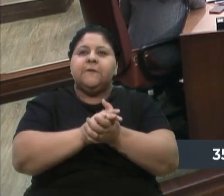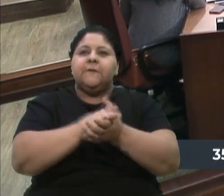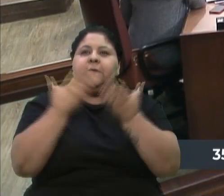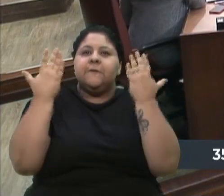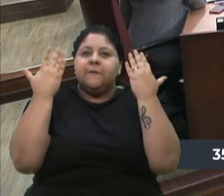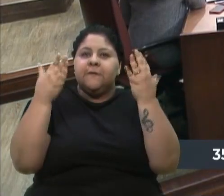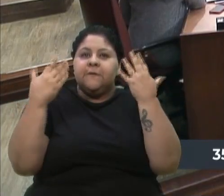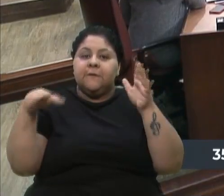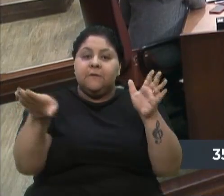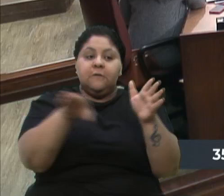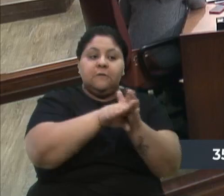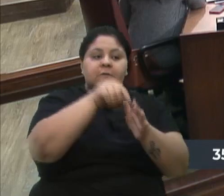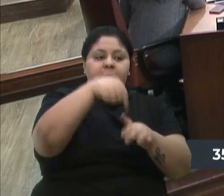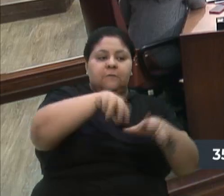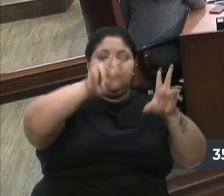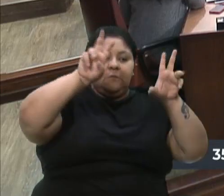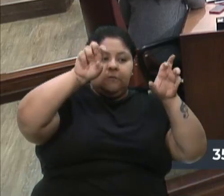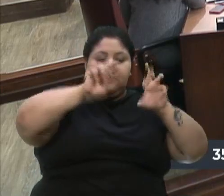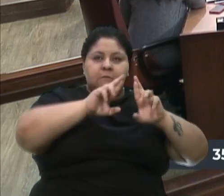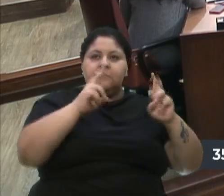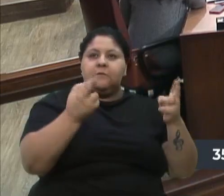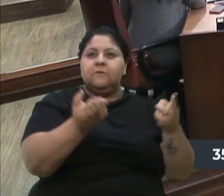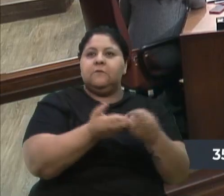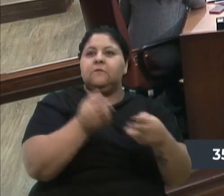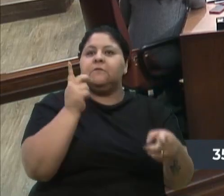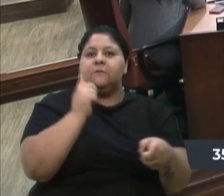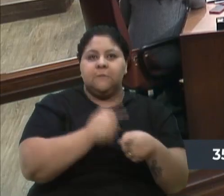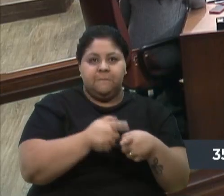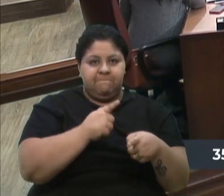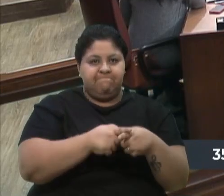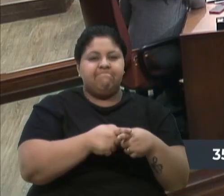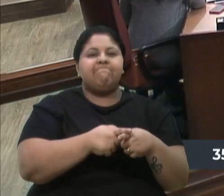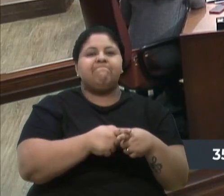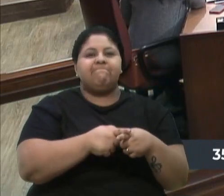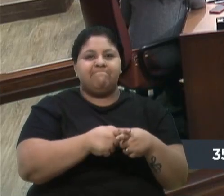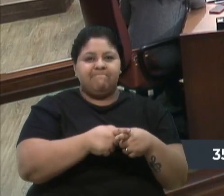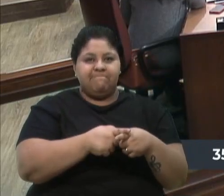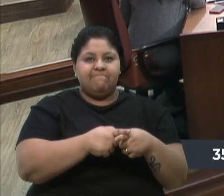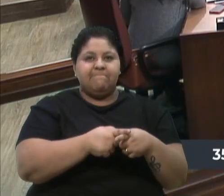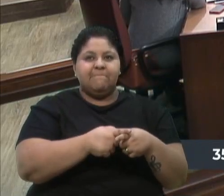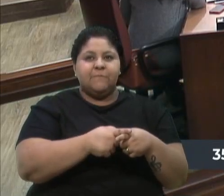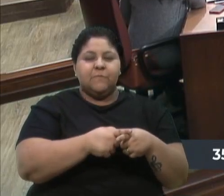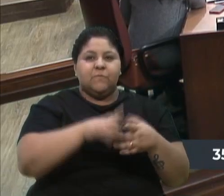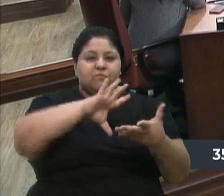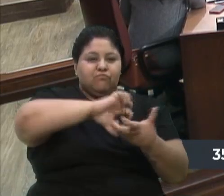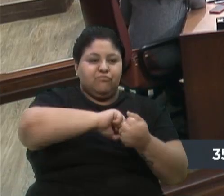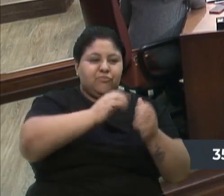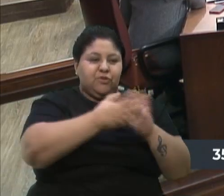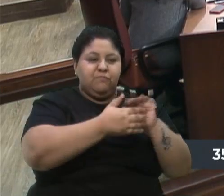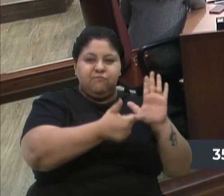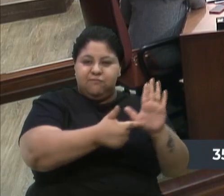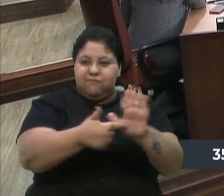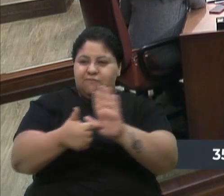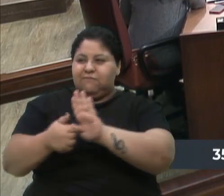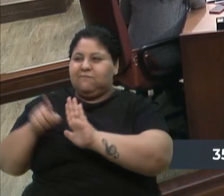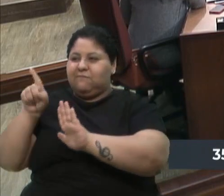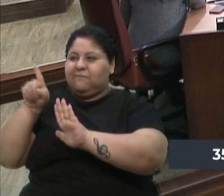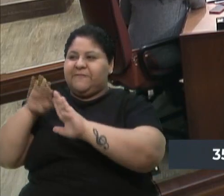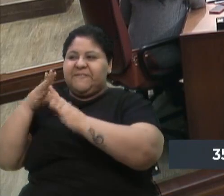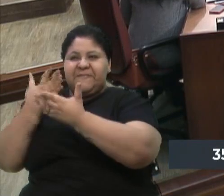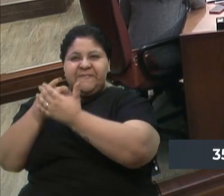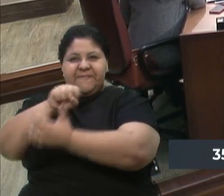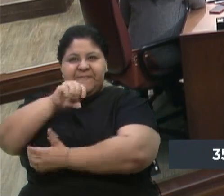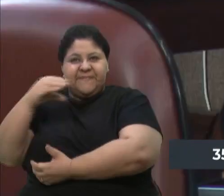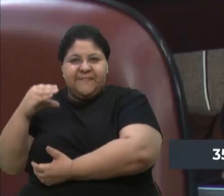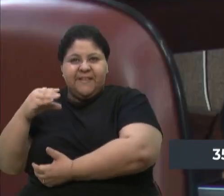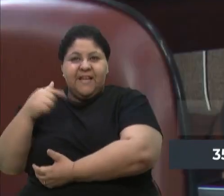hoje aqui no Grande Expediente, porque realmente são obras de arte que estão fazendo lá no Colégio Santa Catarina. Eu fui